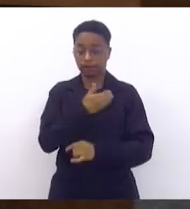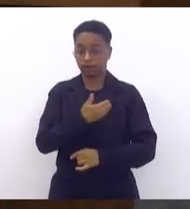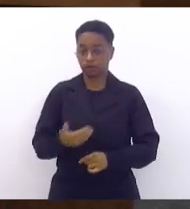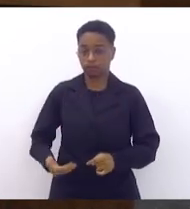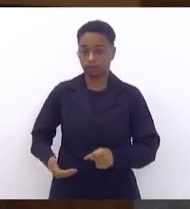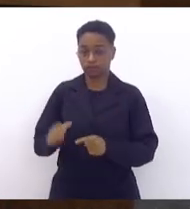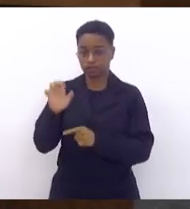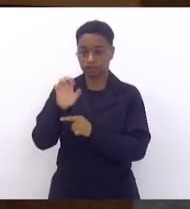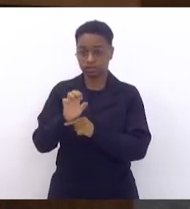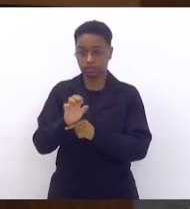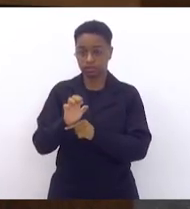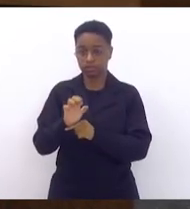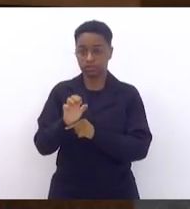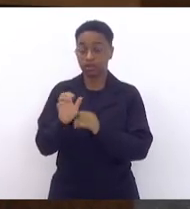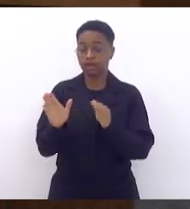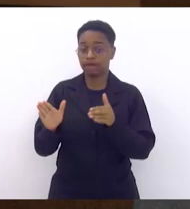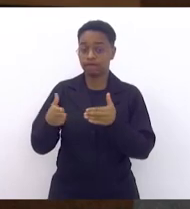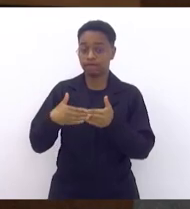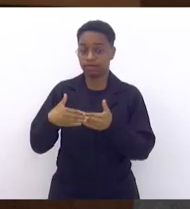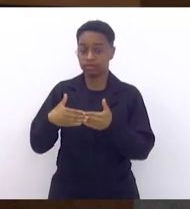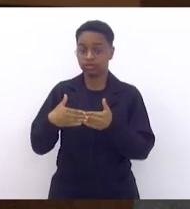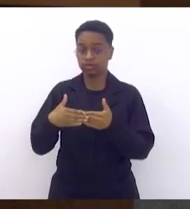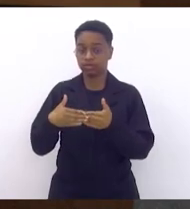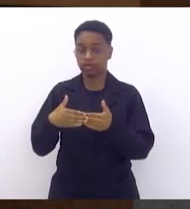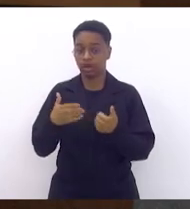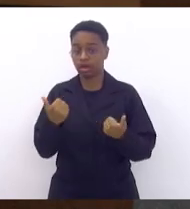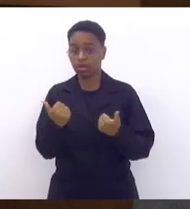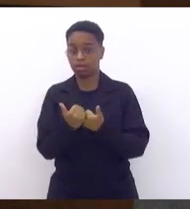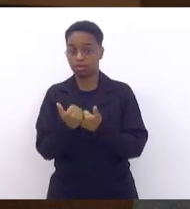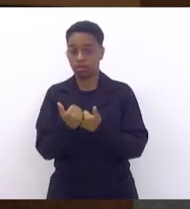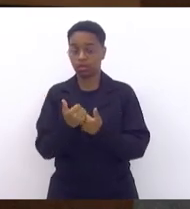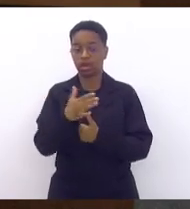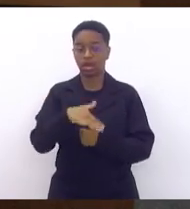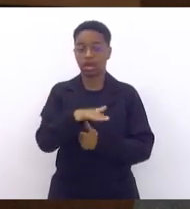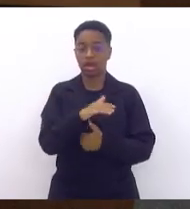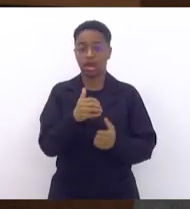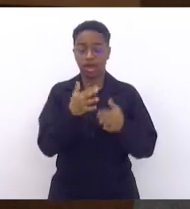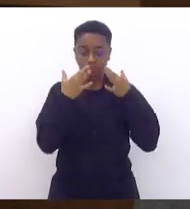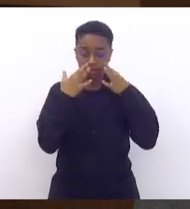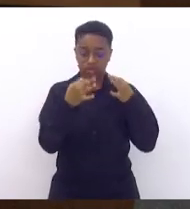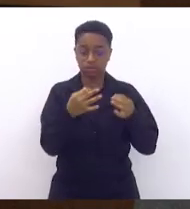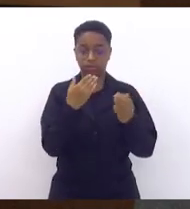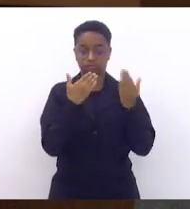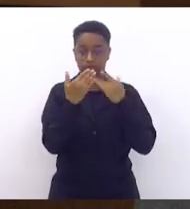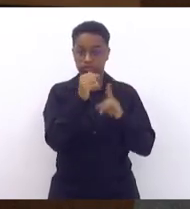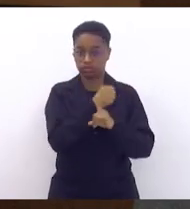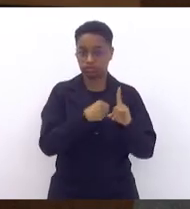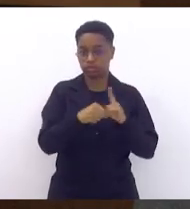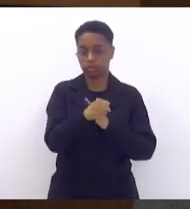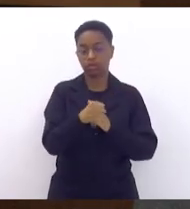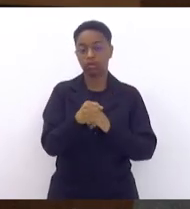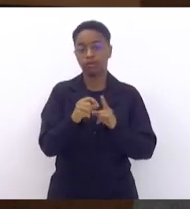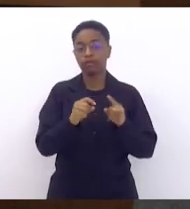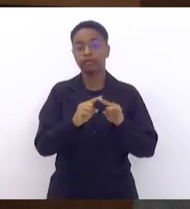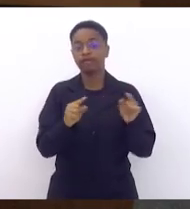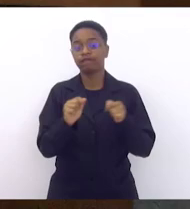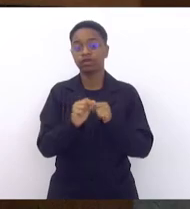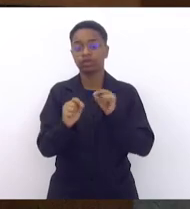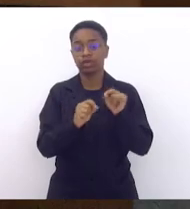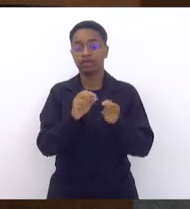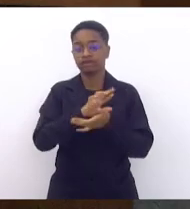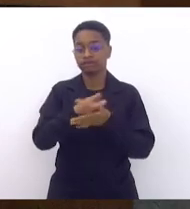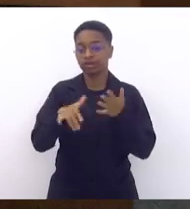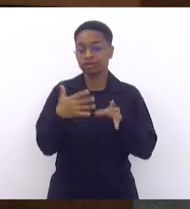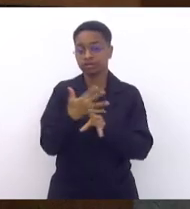Estado fechando o apoio à rede de atenção psicossocial, fazendo com que muitos municípios não